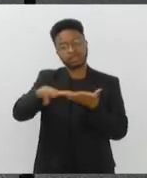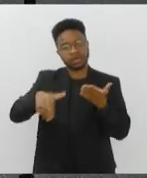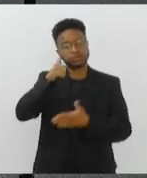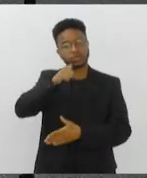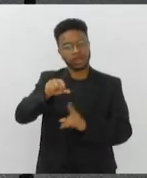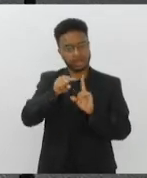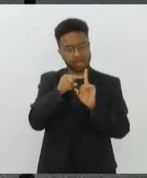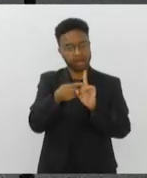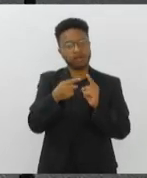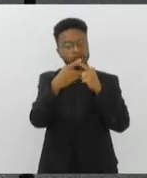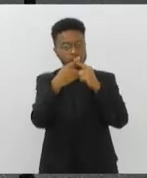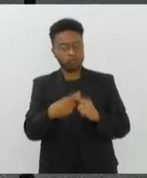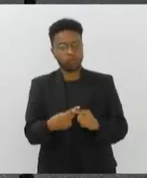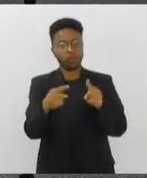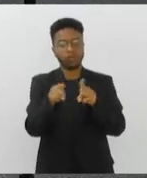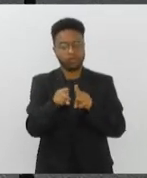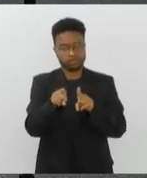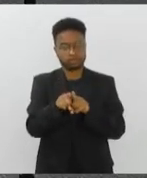grávidas